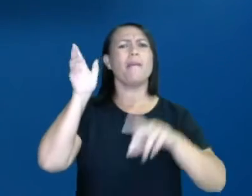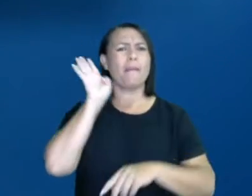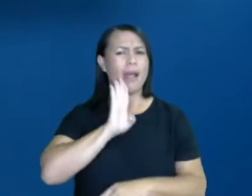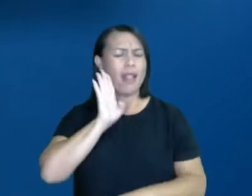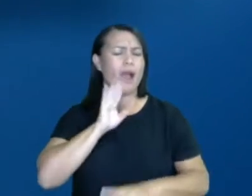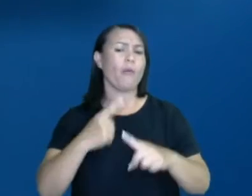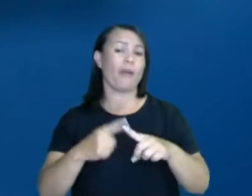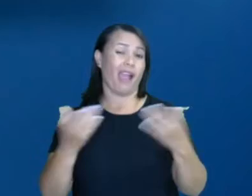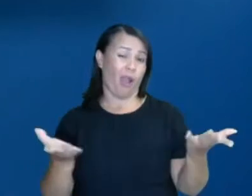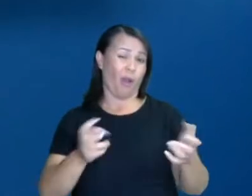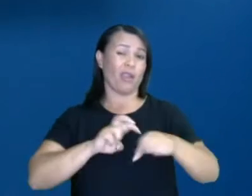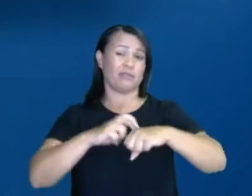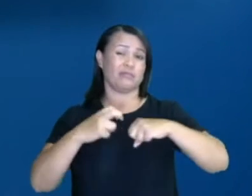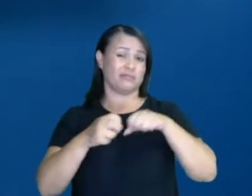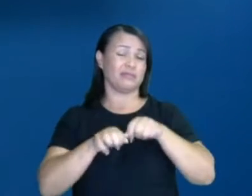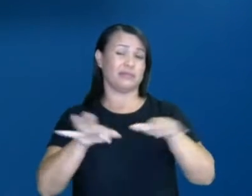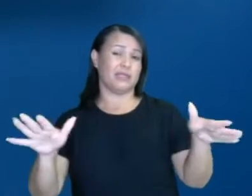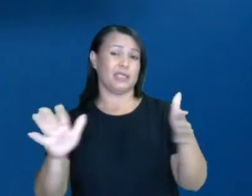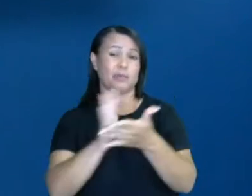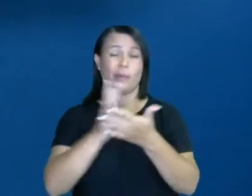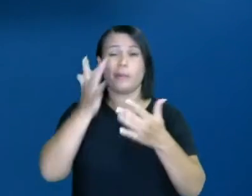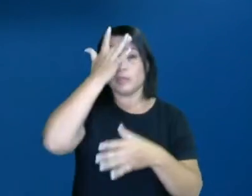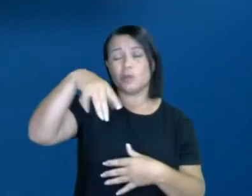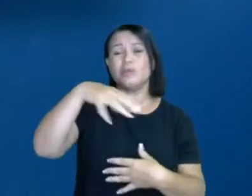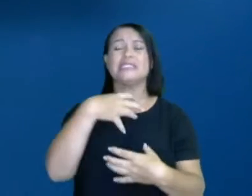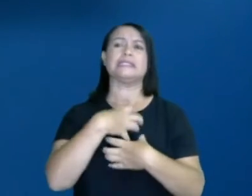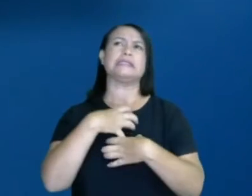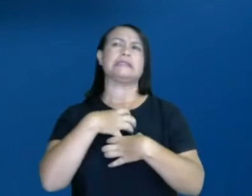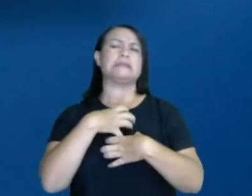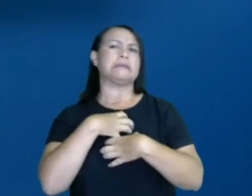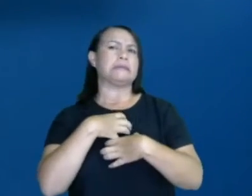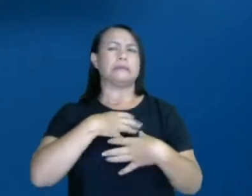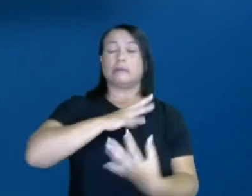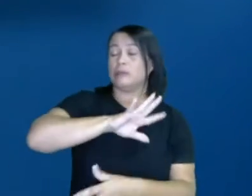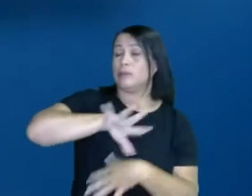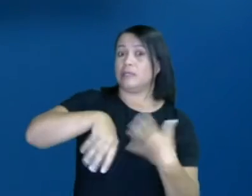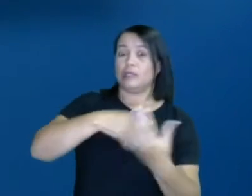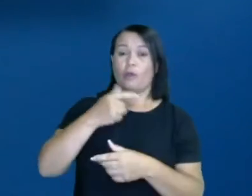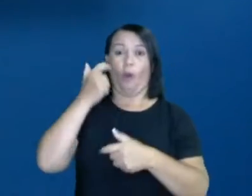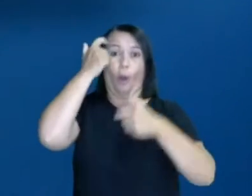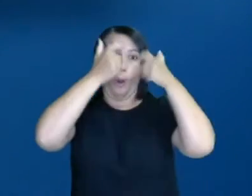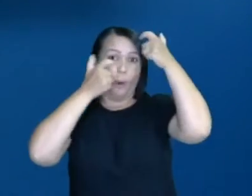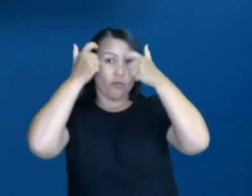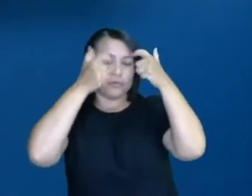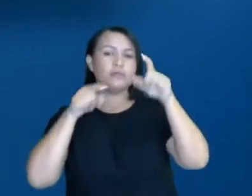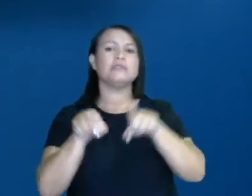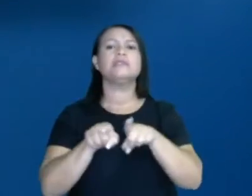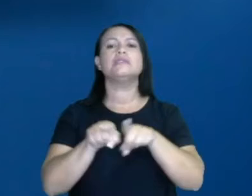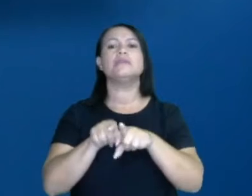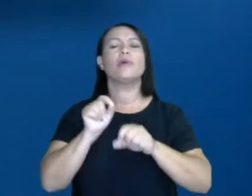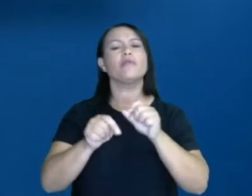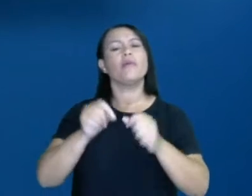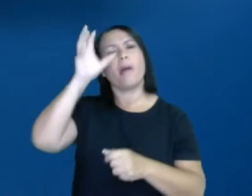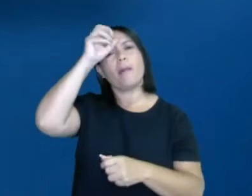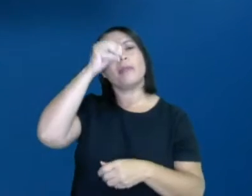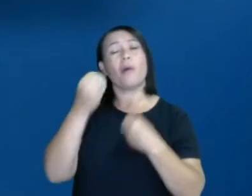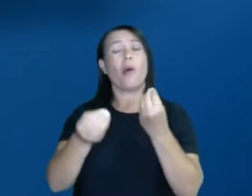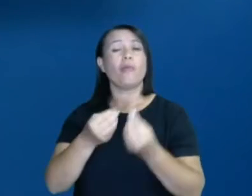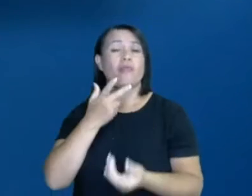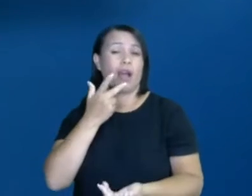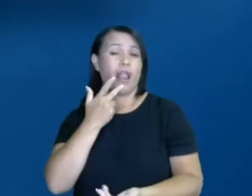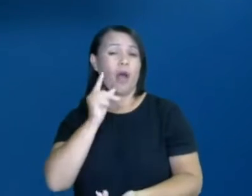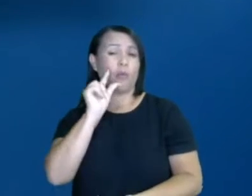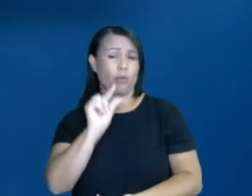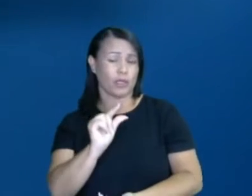época de pandemia tá todo mundo com os sentimentos assim meio misturados e hoje a gente vai aprender como é que a gente pode falar um